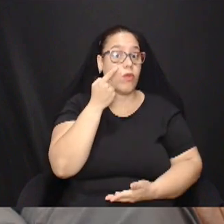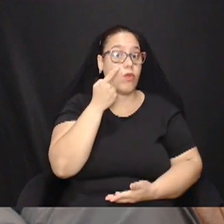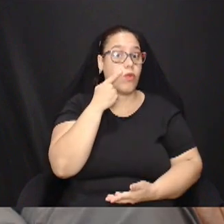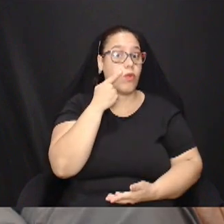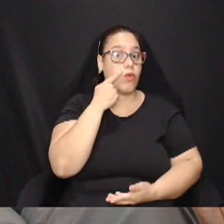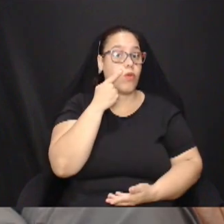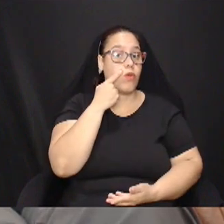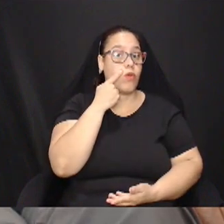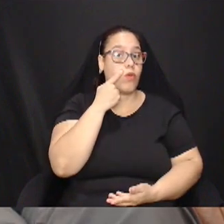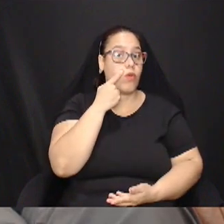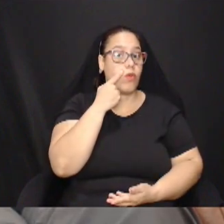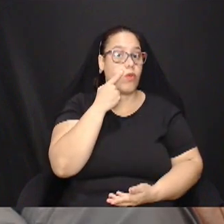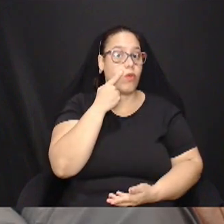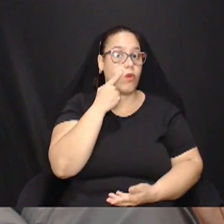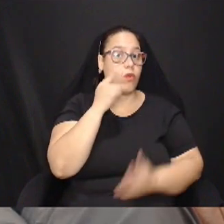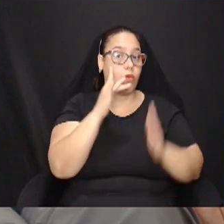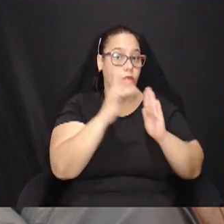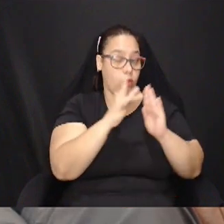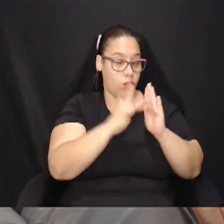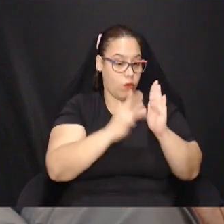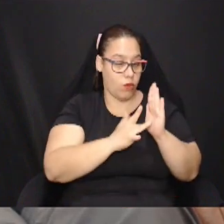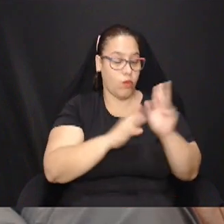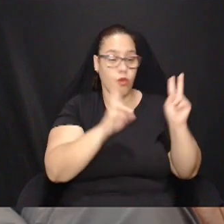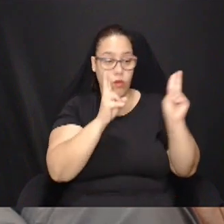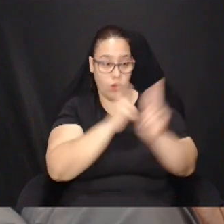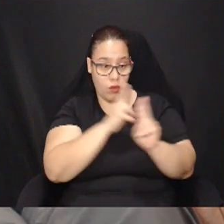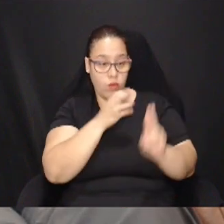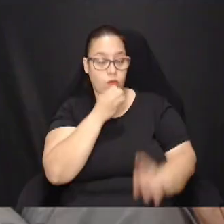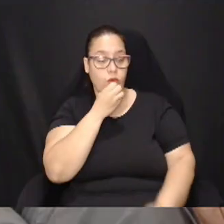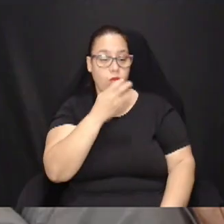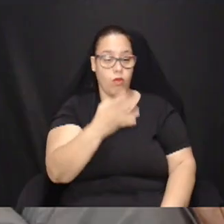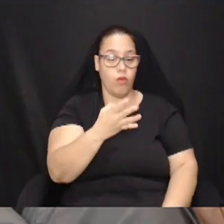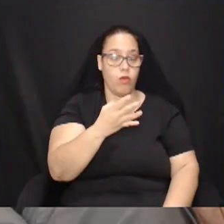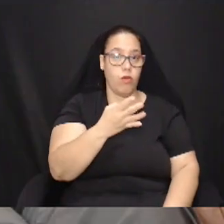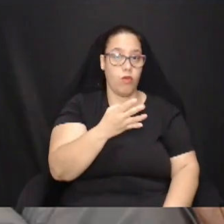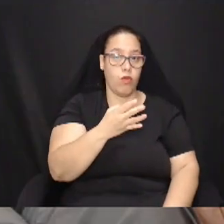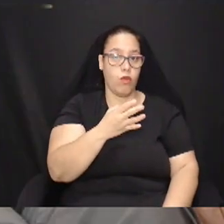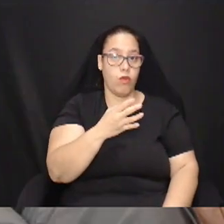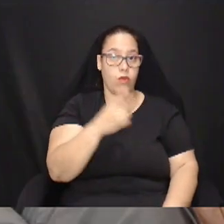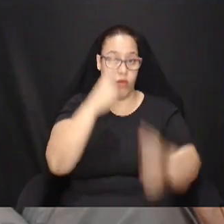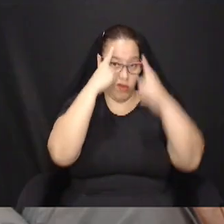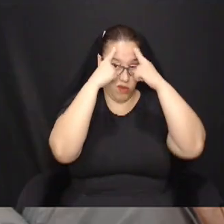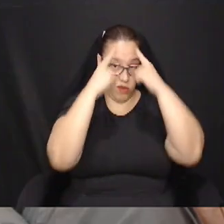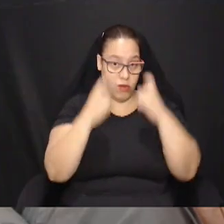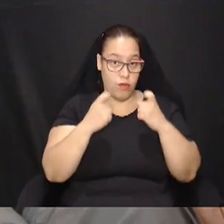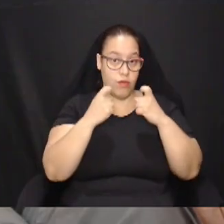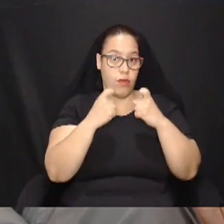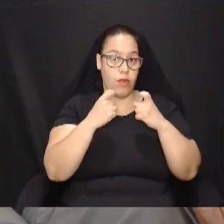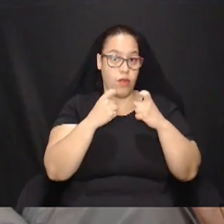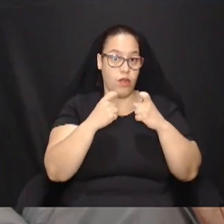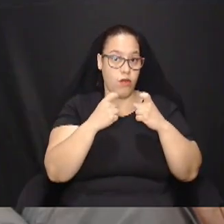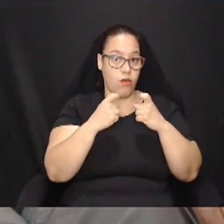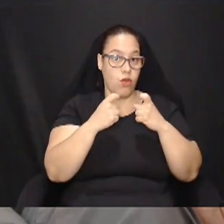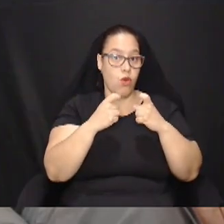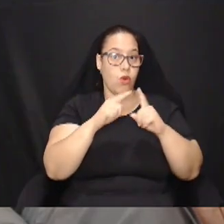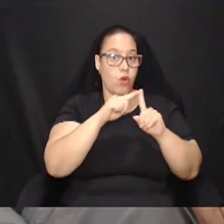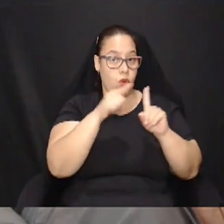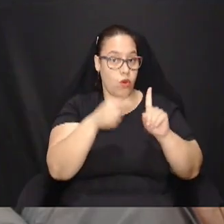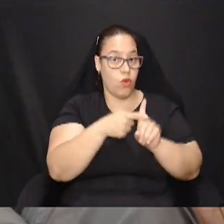uma pauta urgente, que bom que você trouxe, que é a violência obstetrícia, né? Muito latente para as mulheres